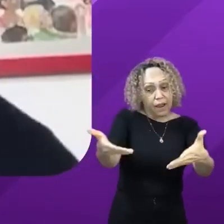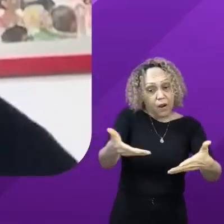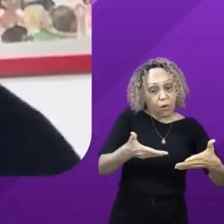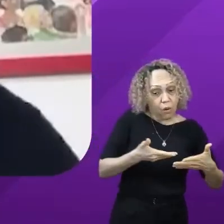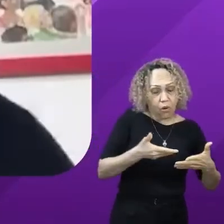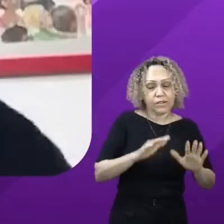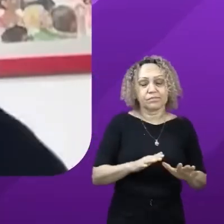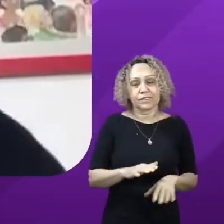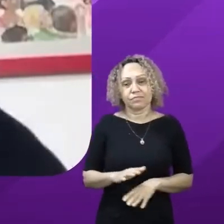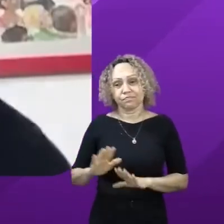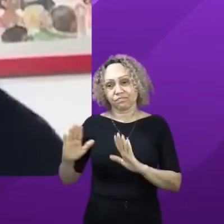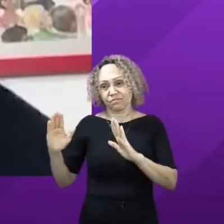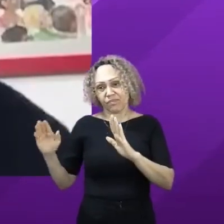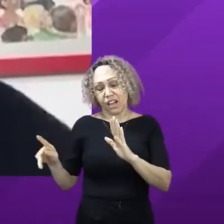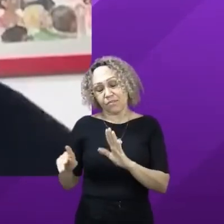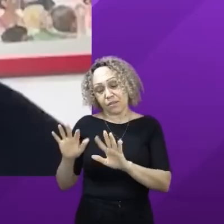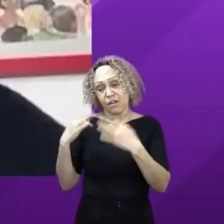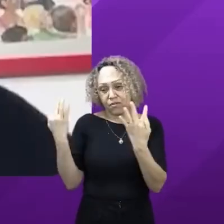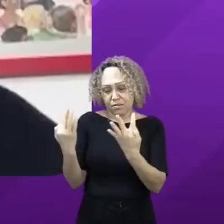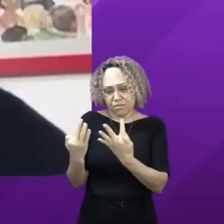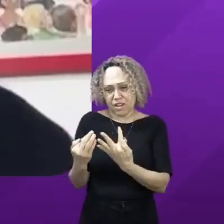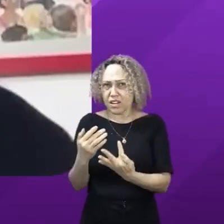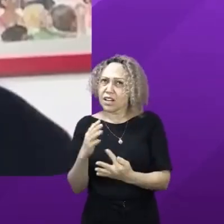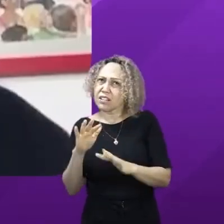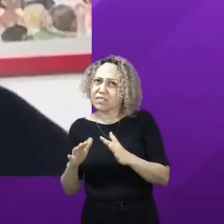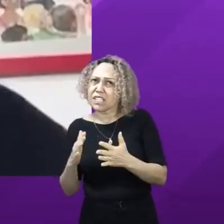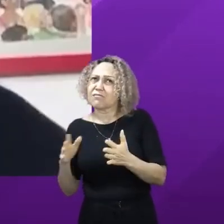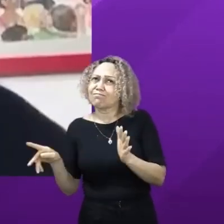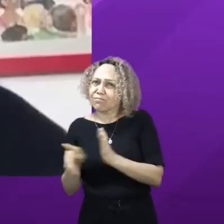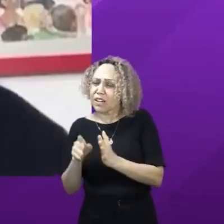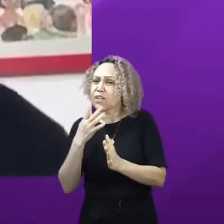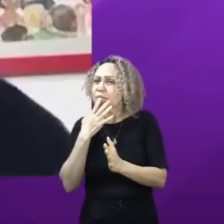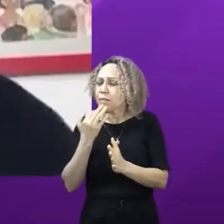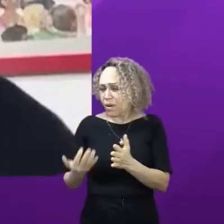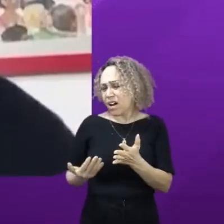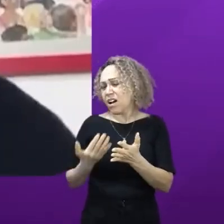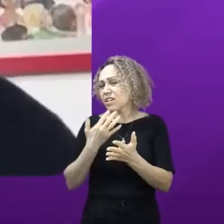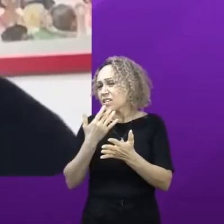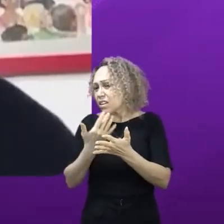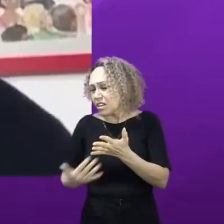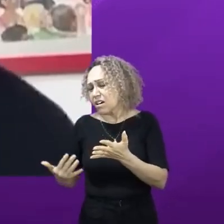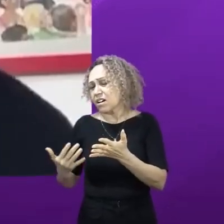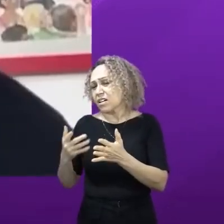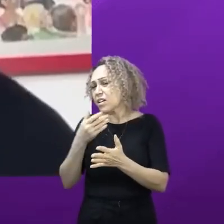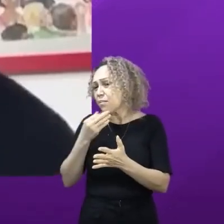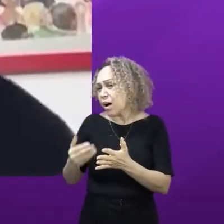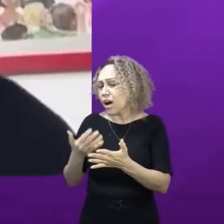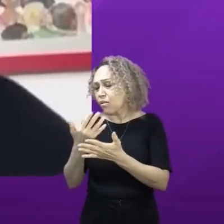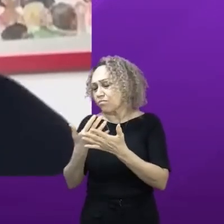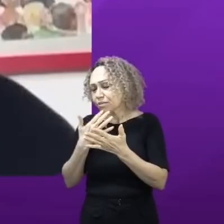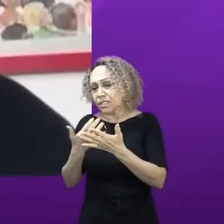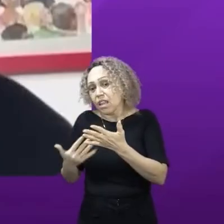família de sangue acaba se tornando só um parentesco, o qual no movimento LGBT ainda é muito grande, onde a gente tem uma recusa